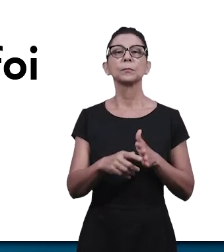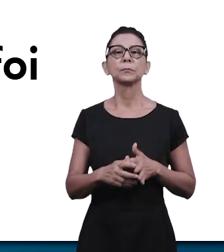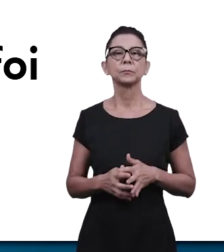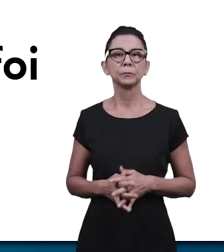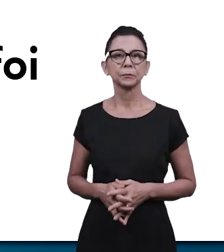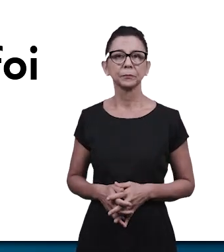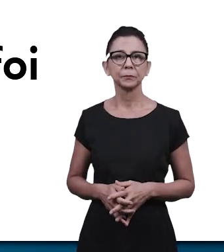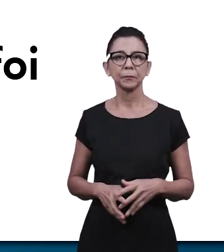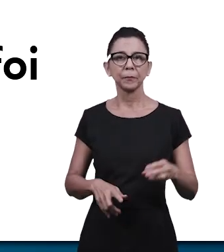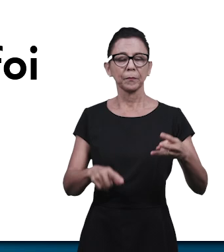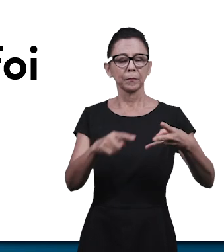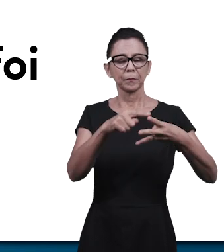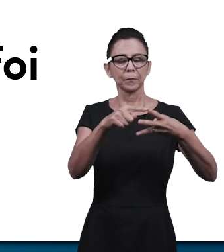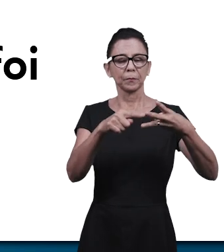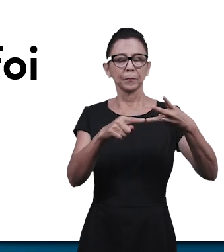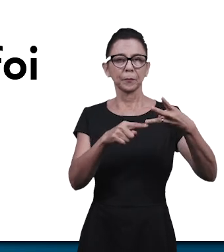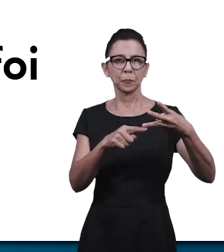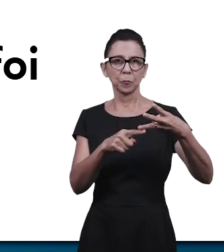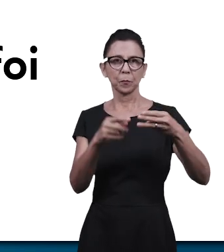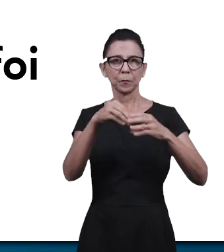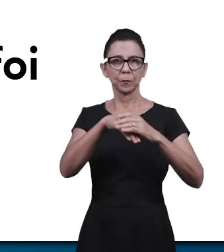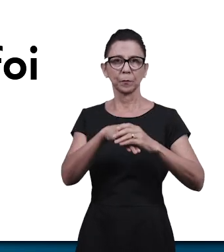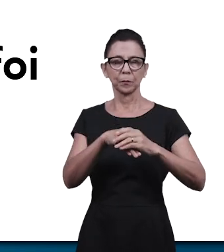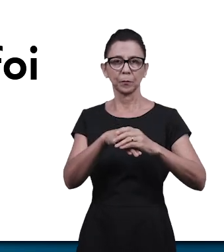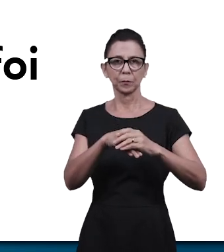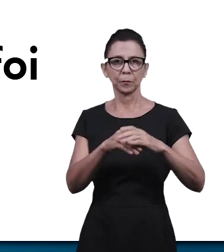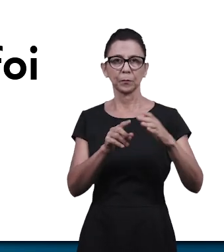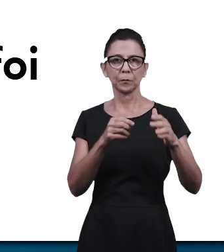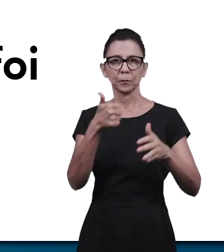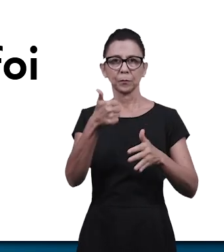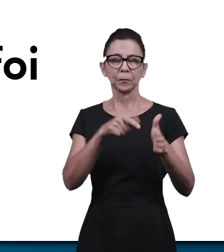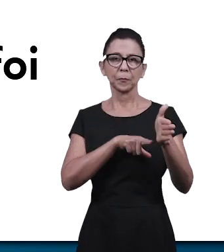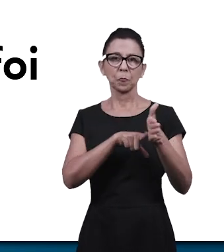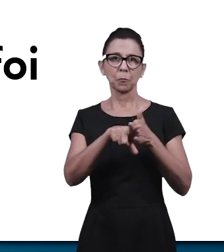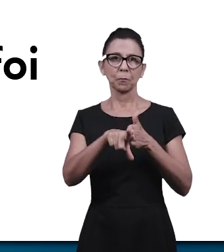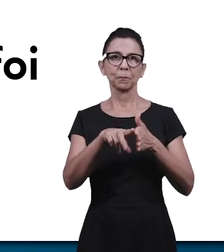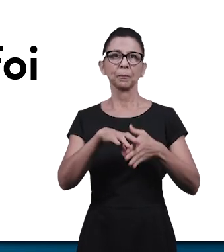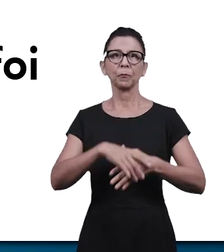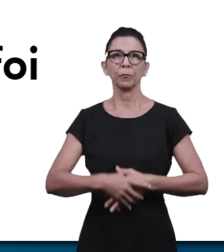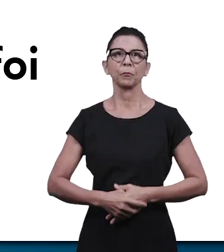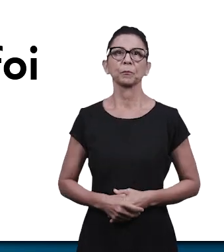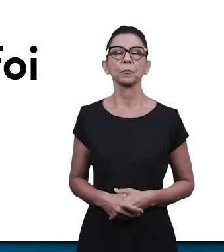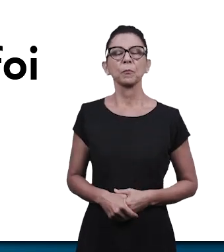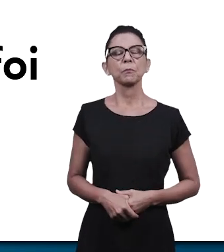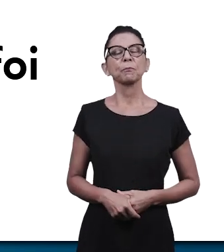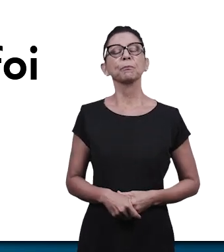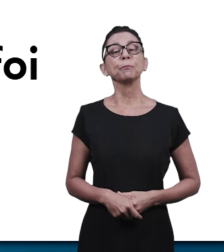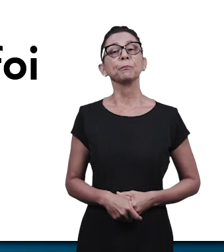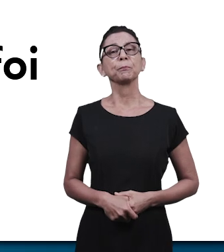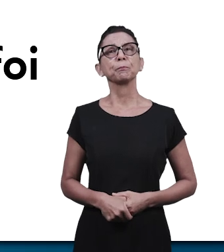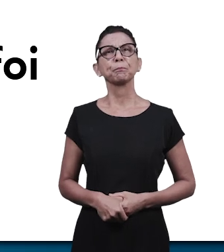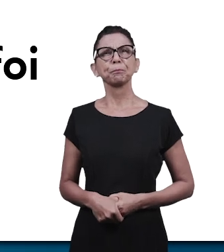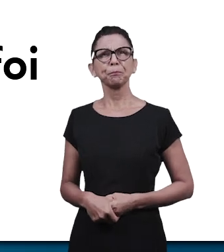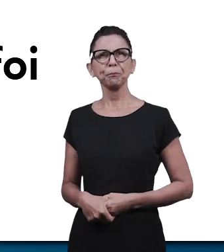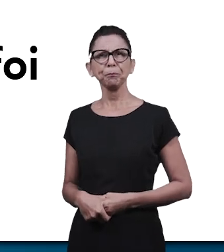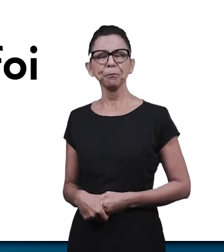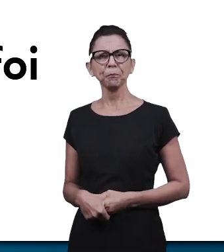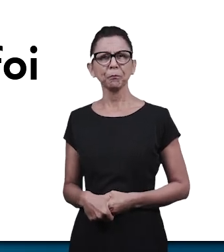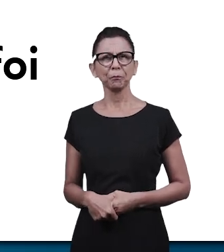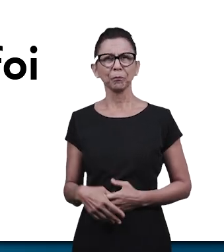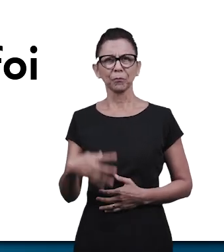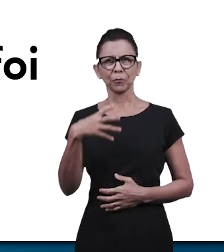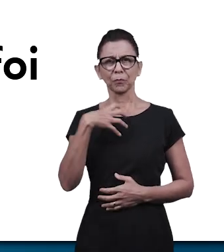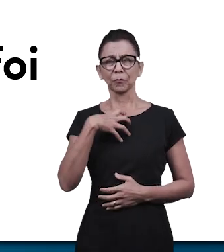primeira pergunta está dividida em 3 partes. Vamos à primeira delas. A proposta da primeira pergunta é a seguinte: no